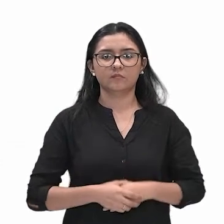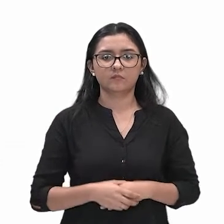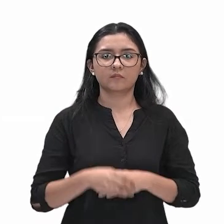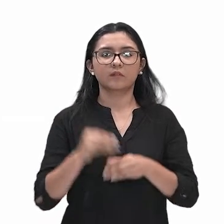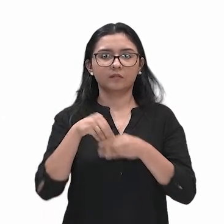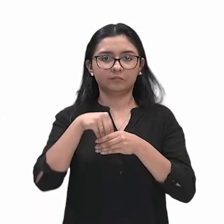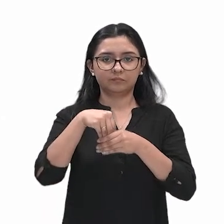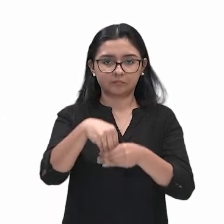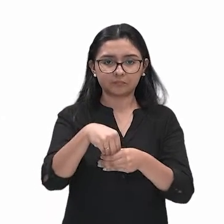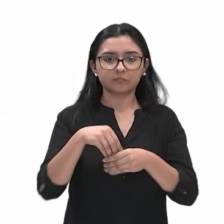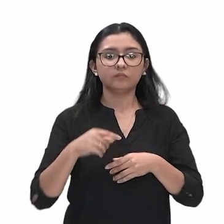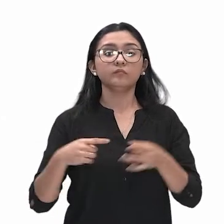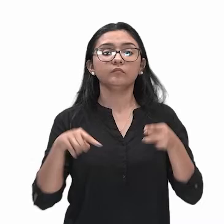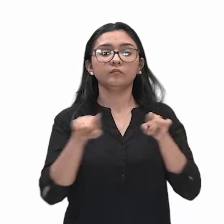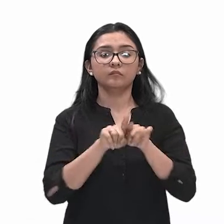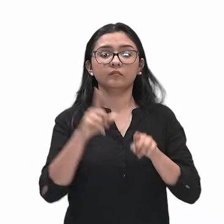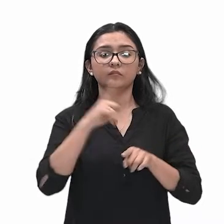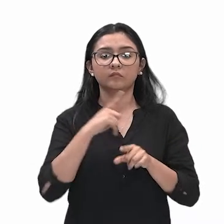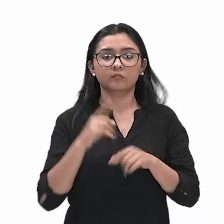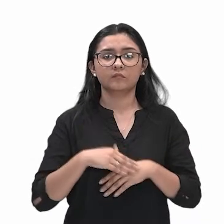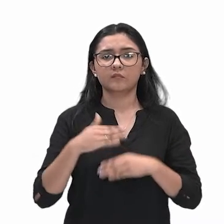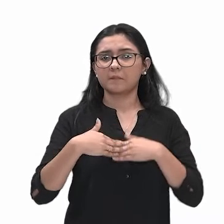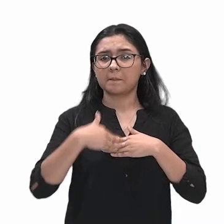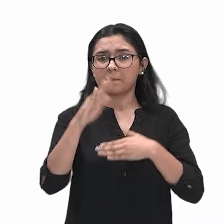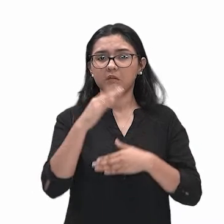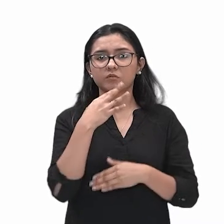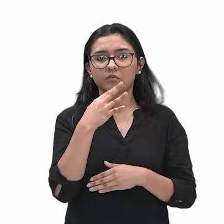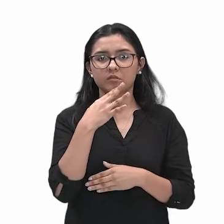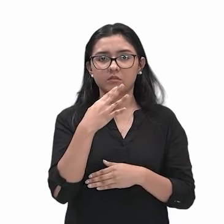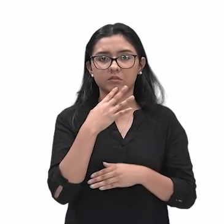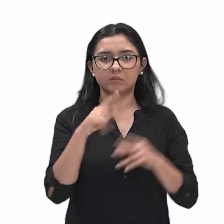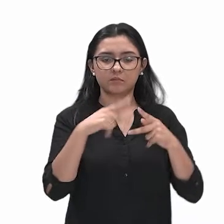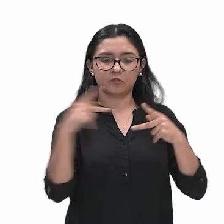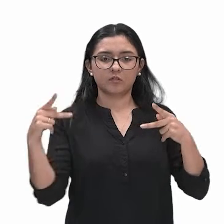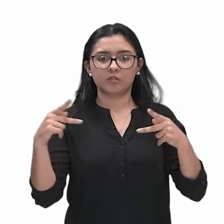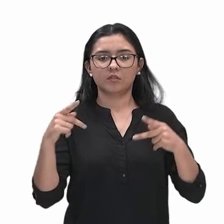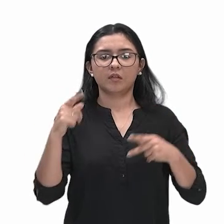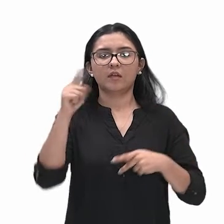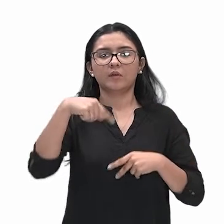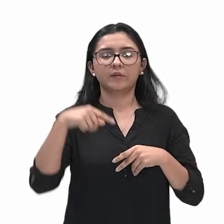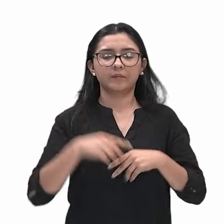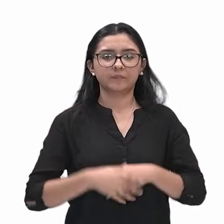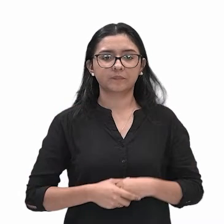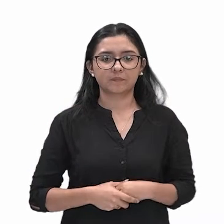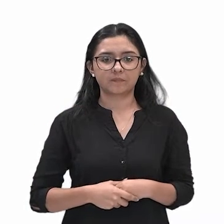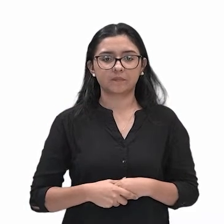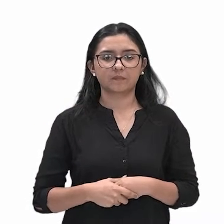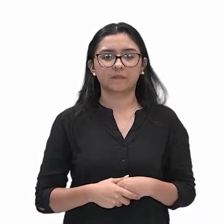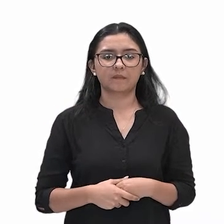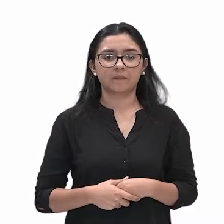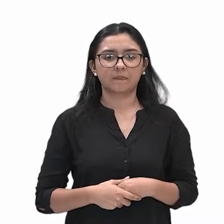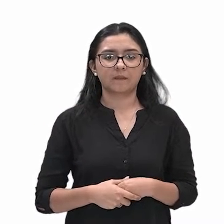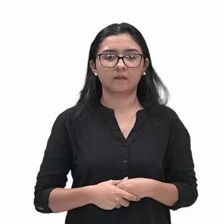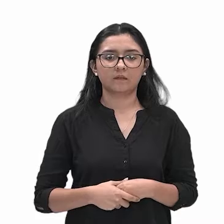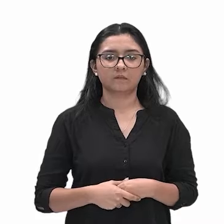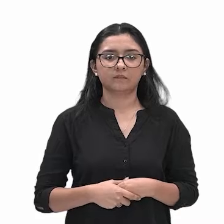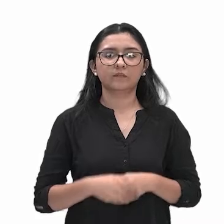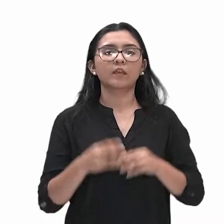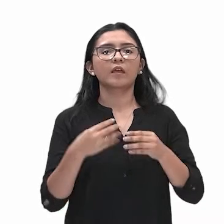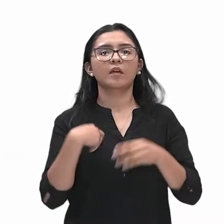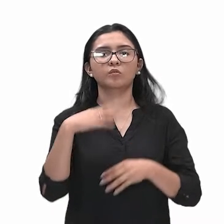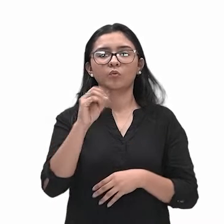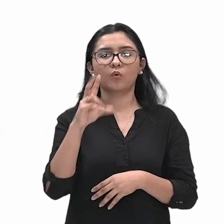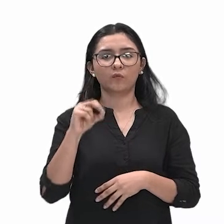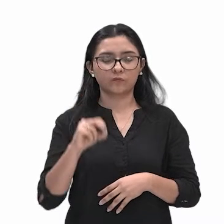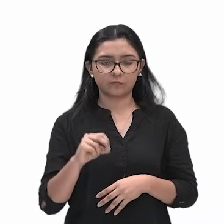Temos acho que é a mais conhecida, né, provavelmente, né, da maioria das pessoas, né, a clara do ovo, né, que